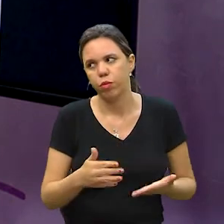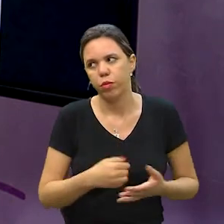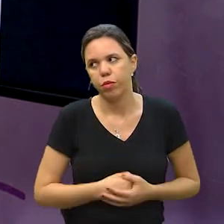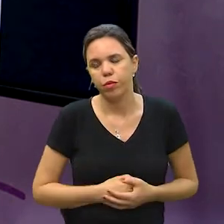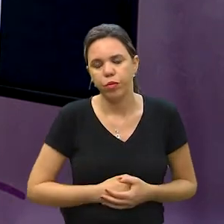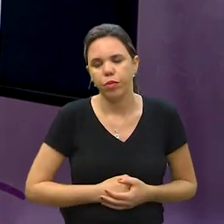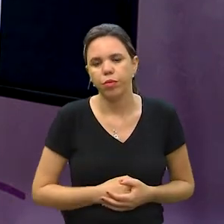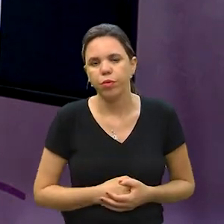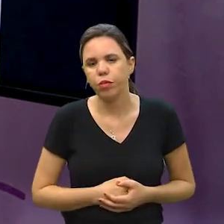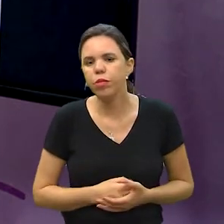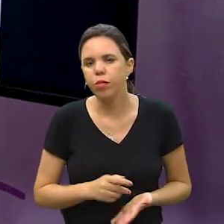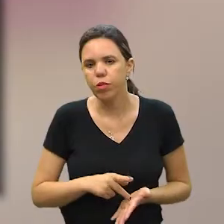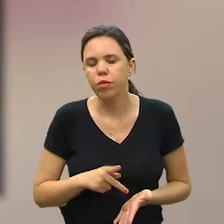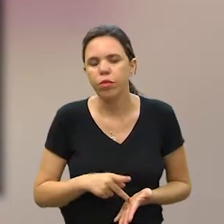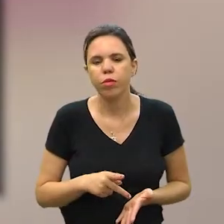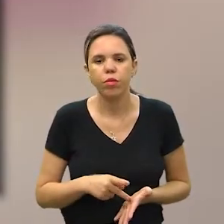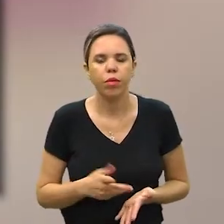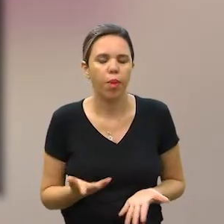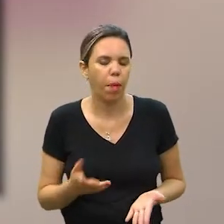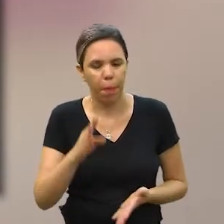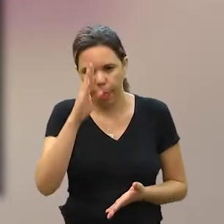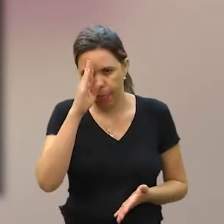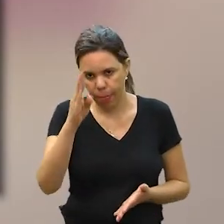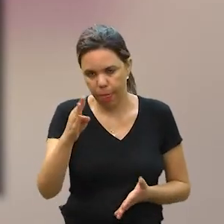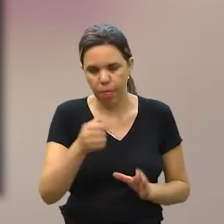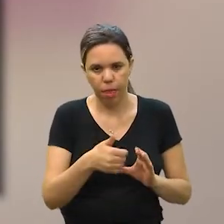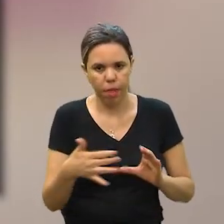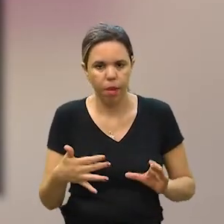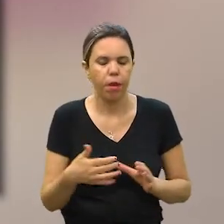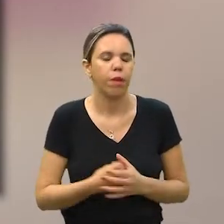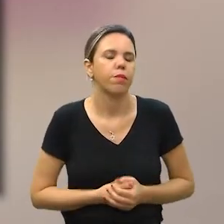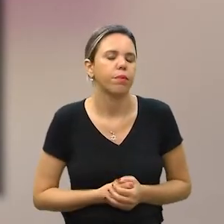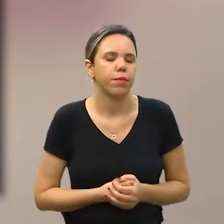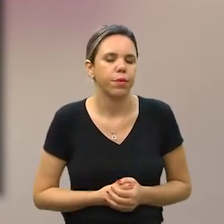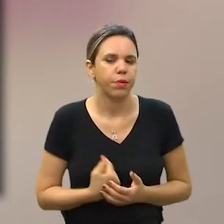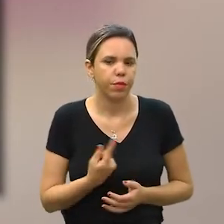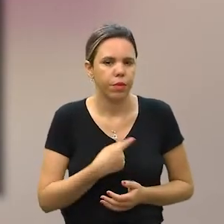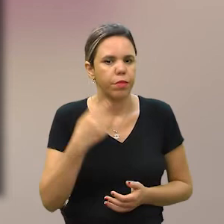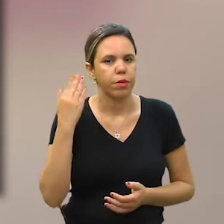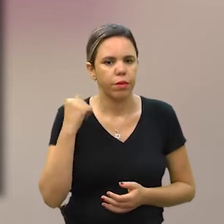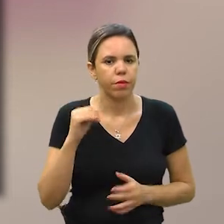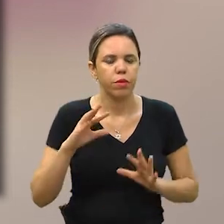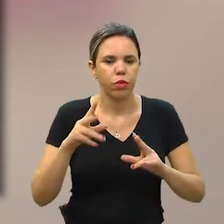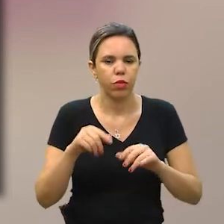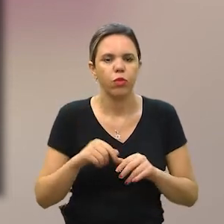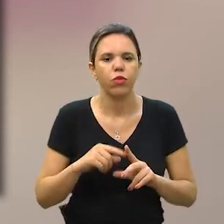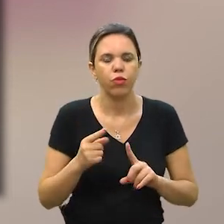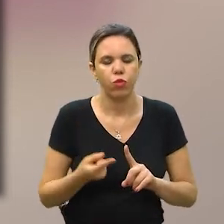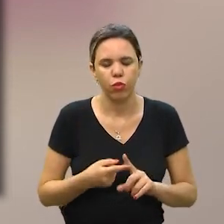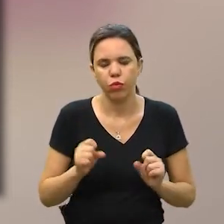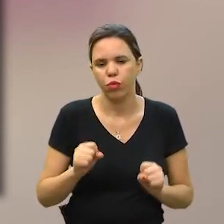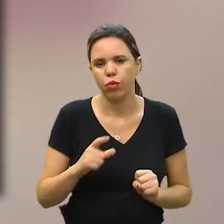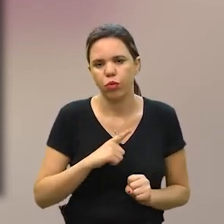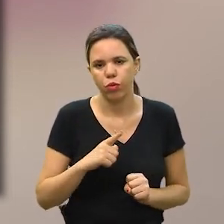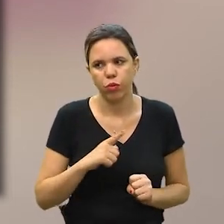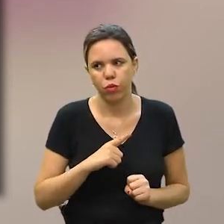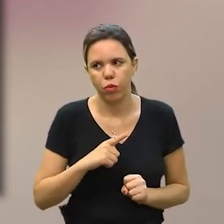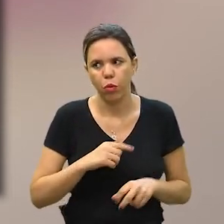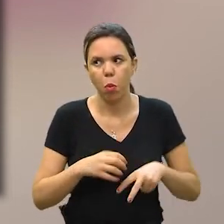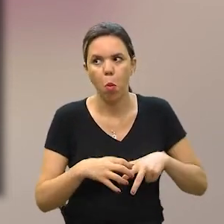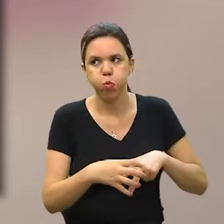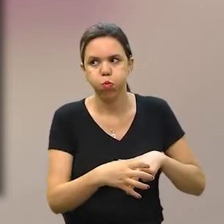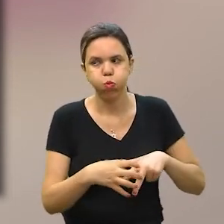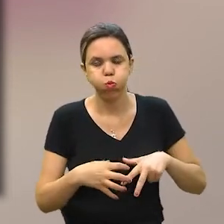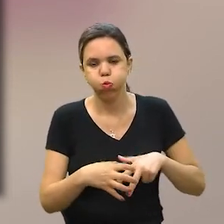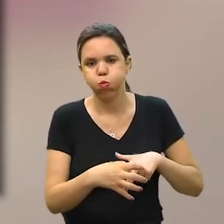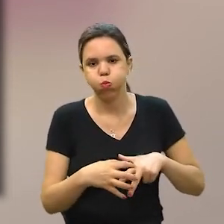início. Isso mesmo. Então, a principal característica, né, Viviane, é que a gente sabe que toda gestante pode ter aquele